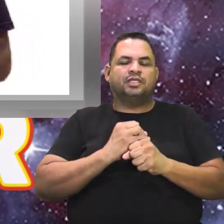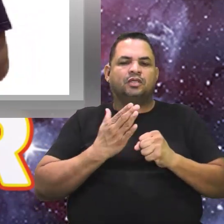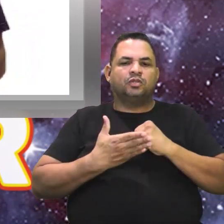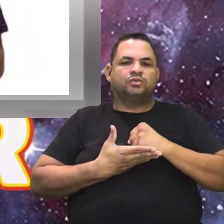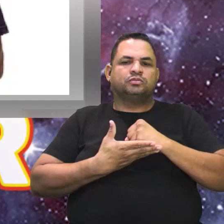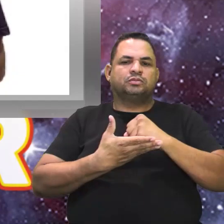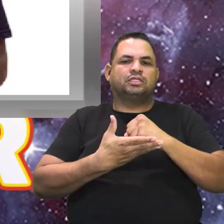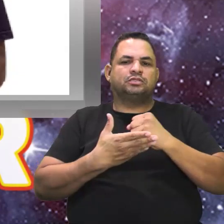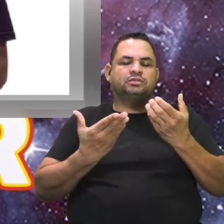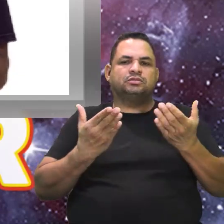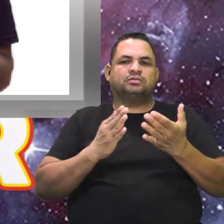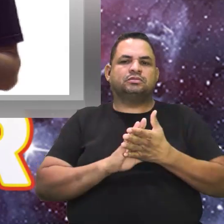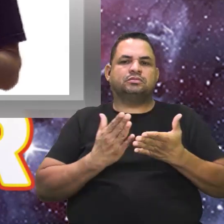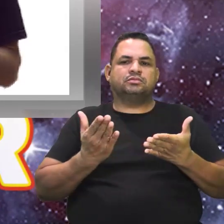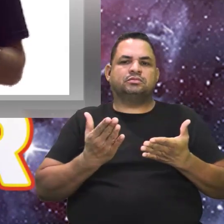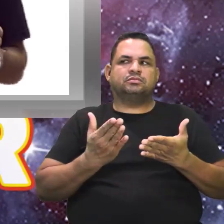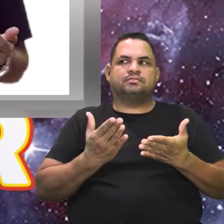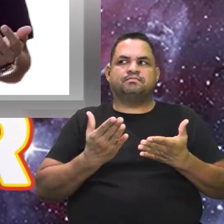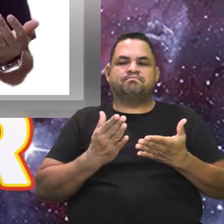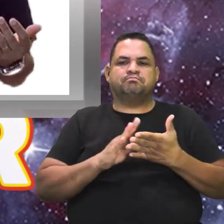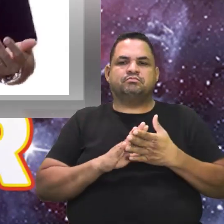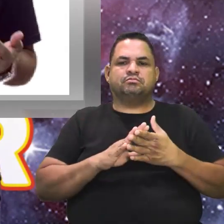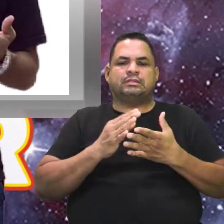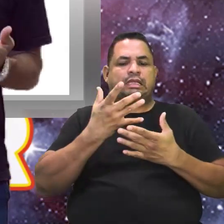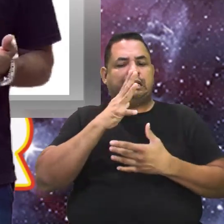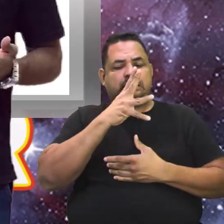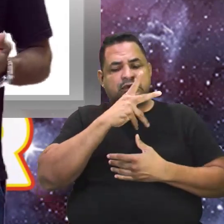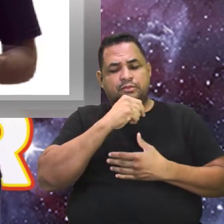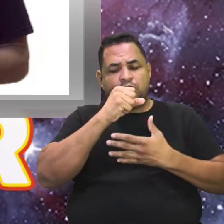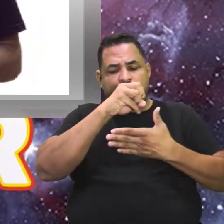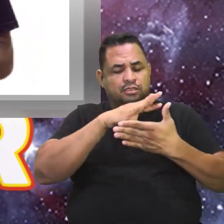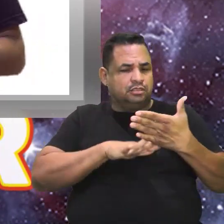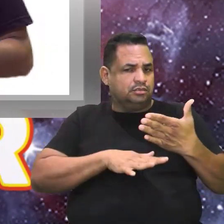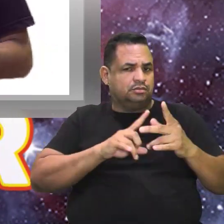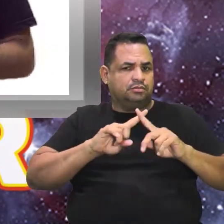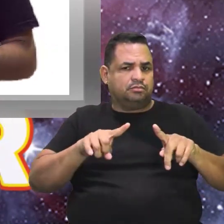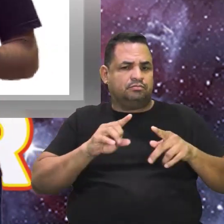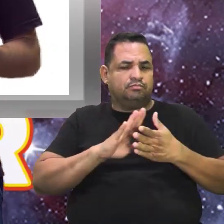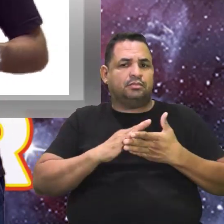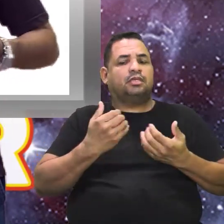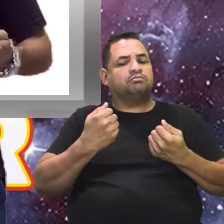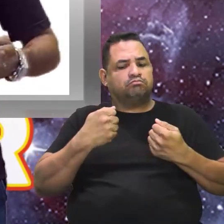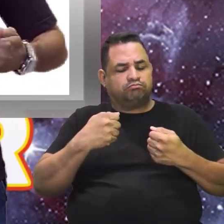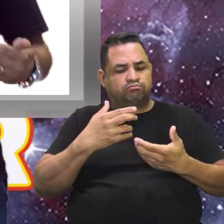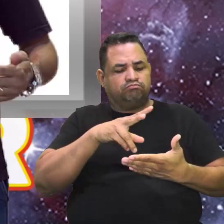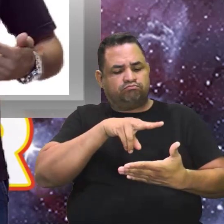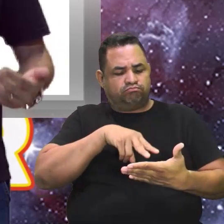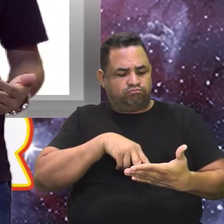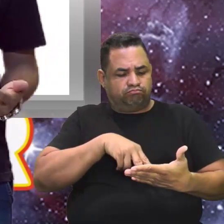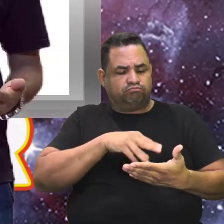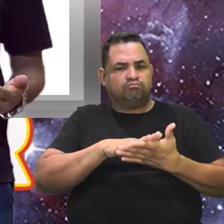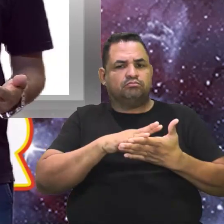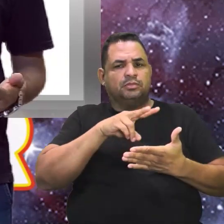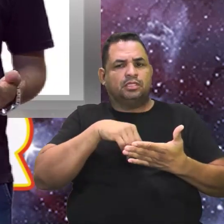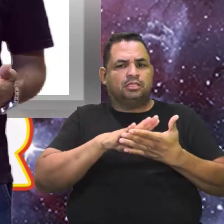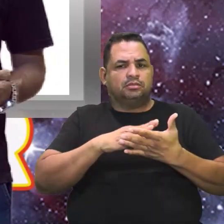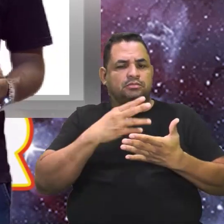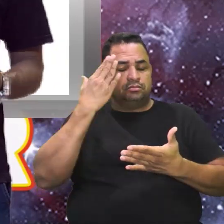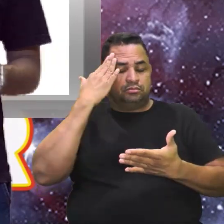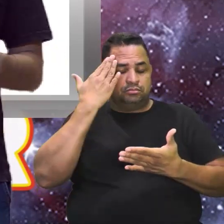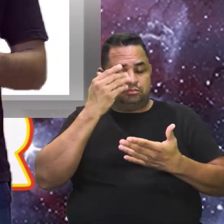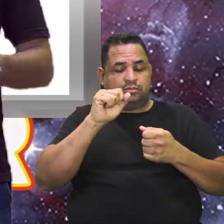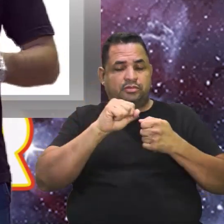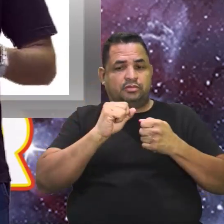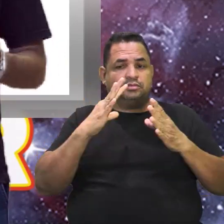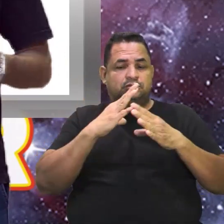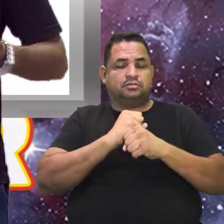básicas. Uma questão, mas é muito longa. Não, é que é longa, mas dá tempo de você ler, entender e fazer a conta.